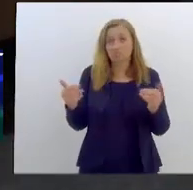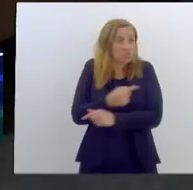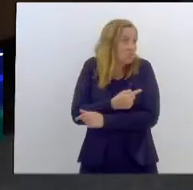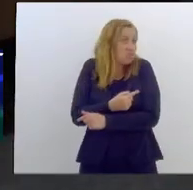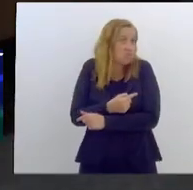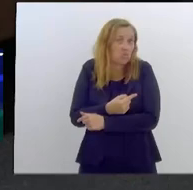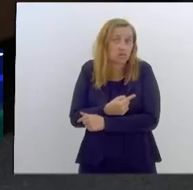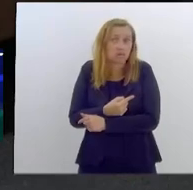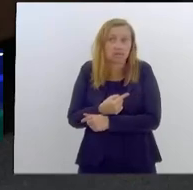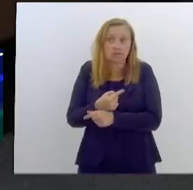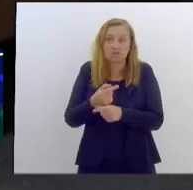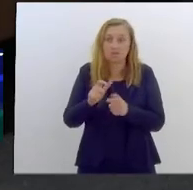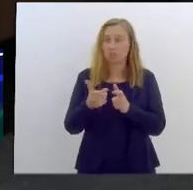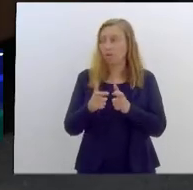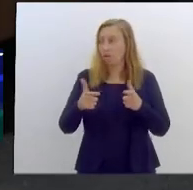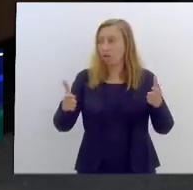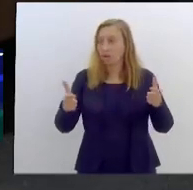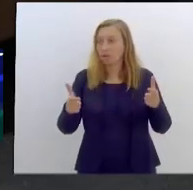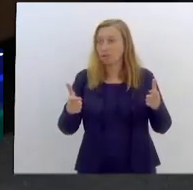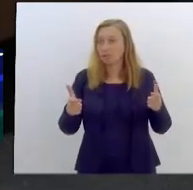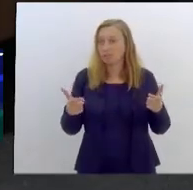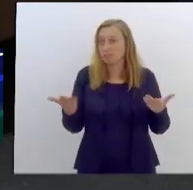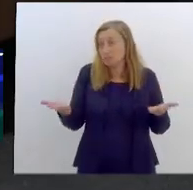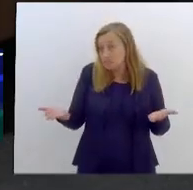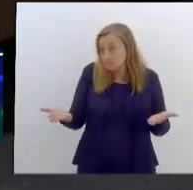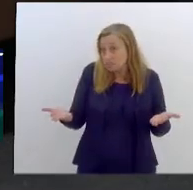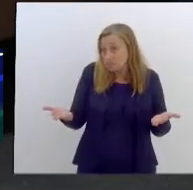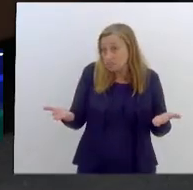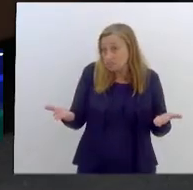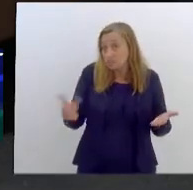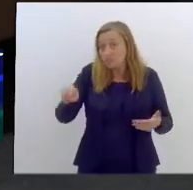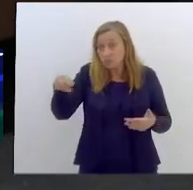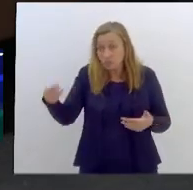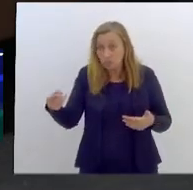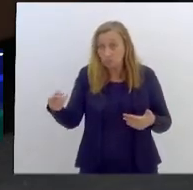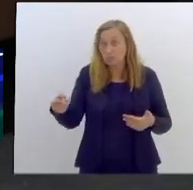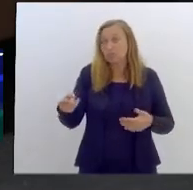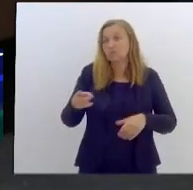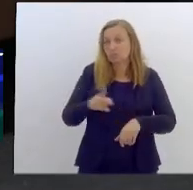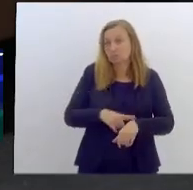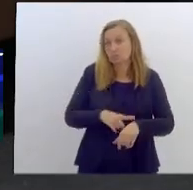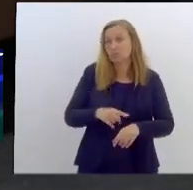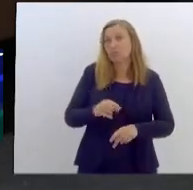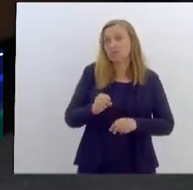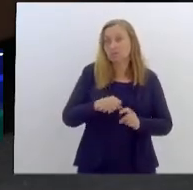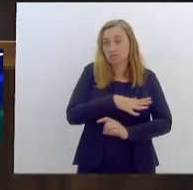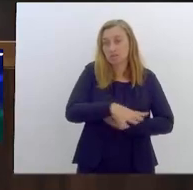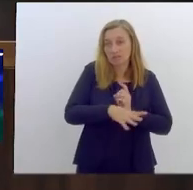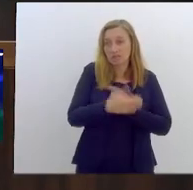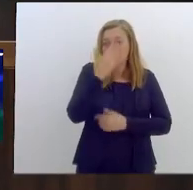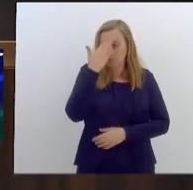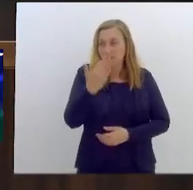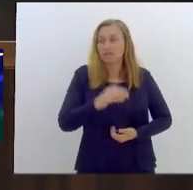seja estendida para essas outras classes da sociedade. Obrigado.